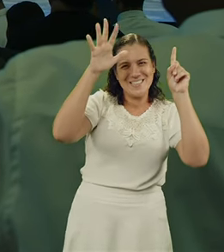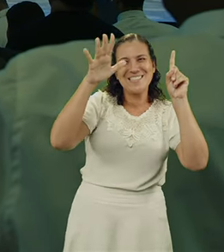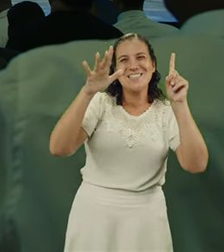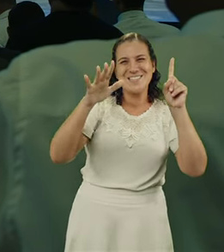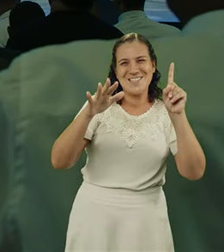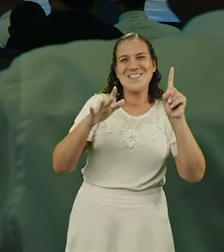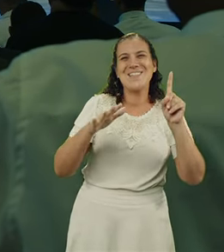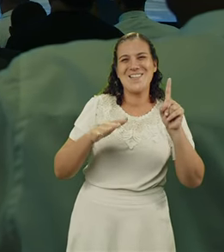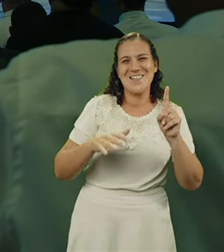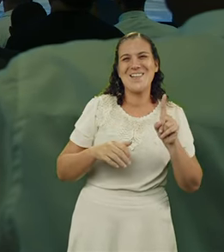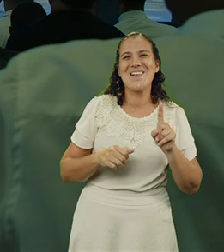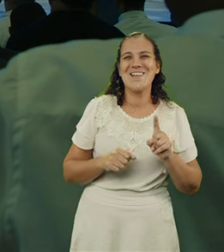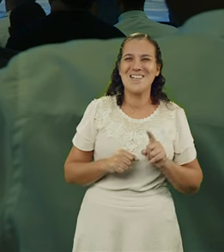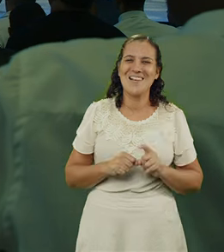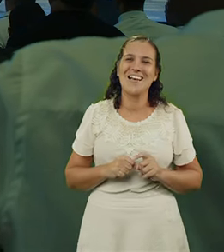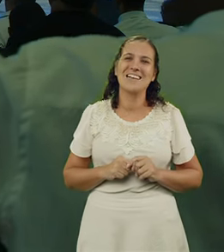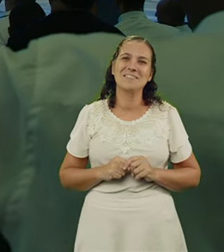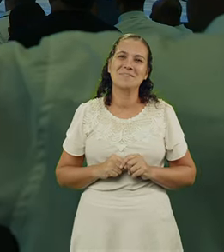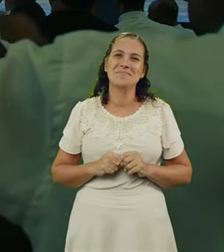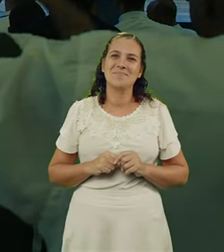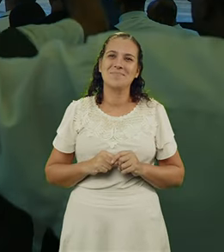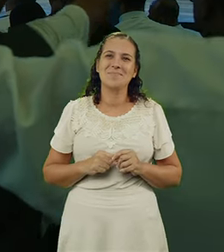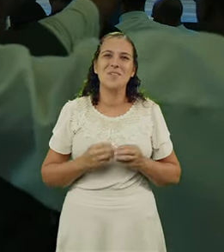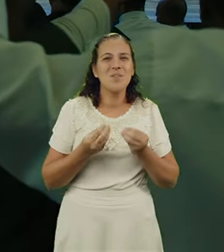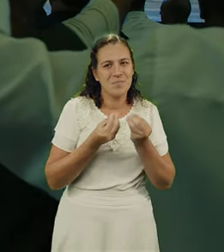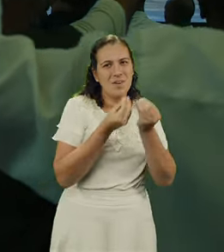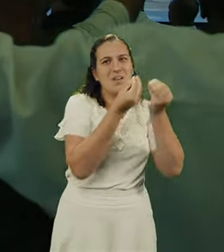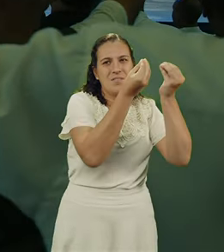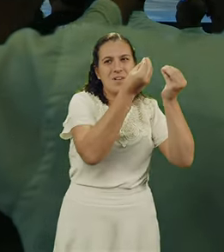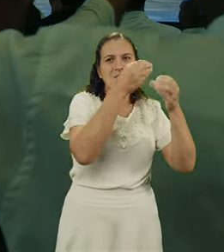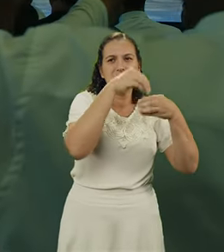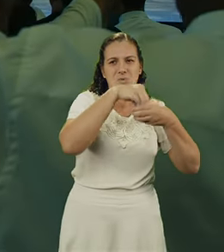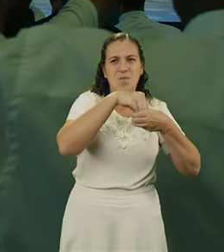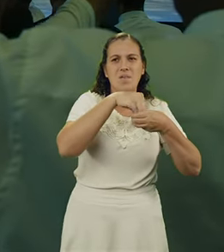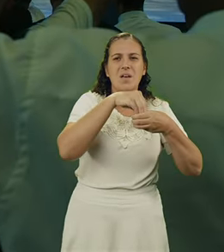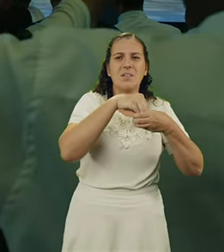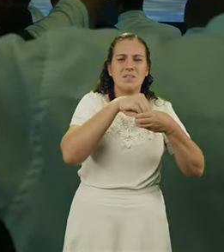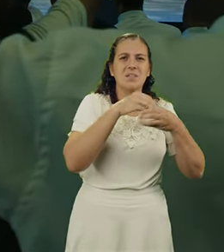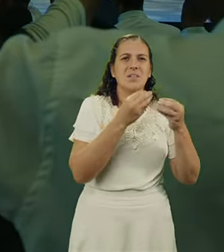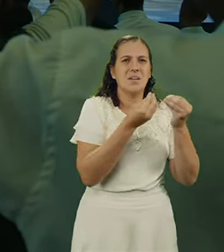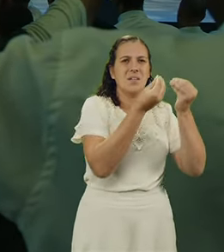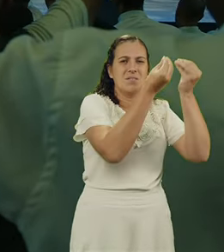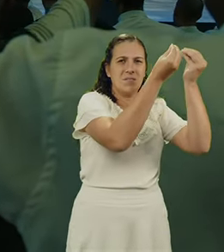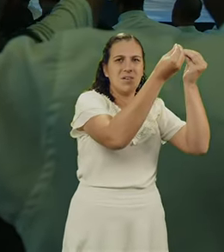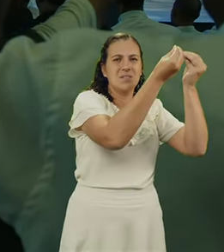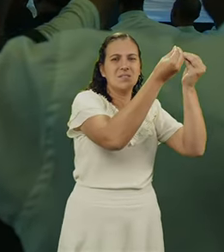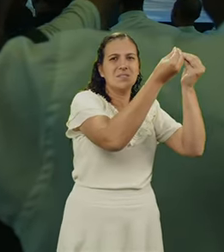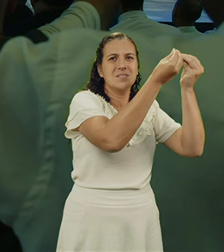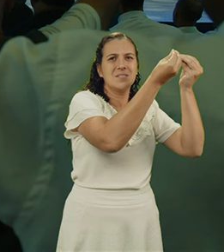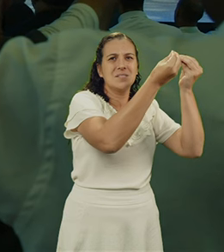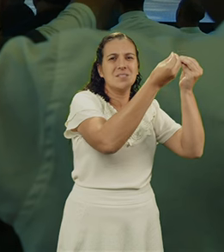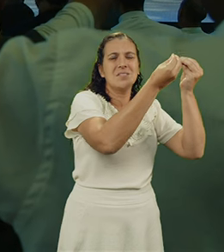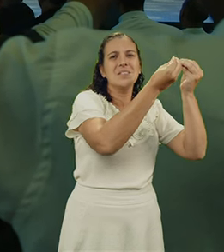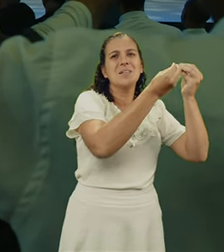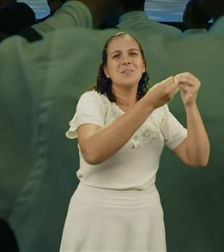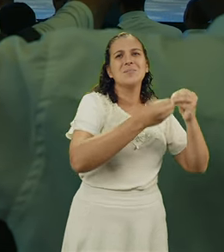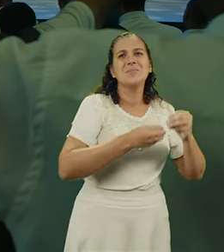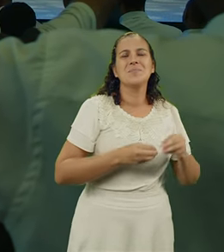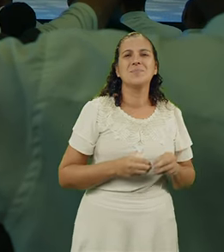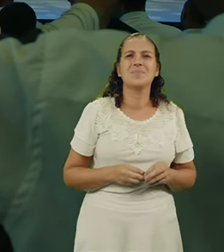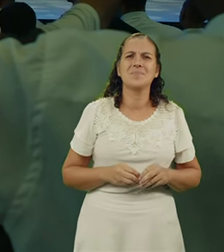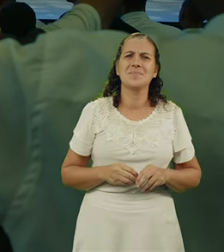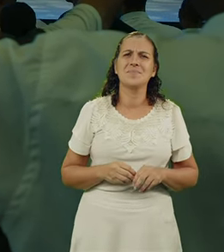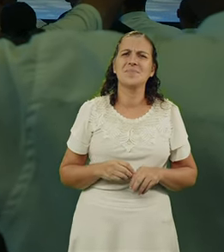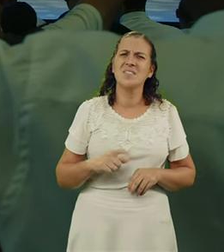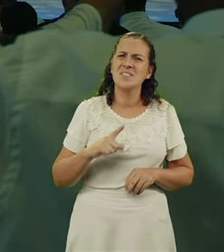Sabe mais que eu, né? Levanta, em nome de Jesus. Vamos apresentar o Senhor aqui agora. Em nome de Jesus Cristo. Se tiver também aí, não tem problema.